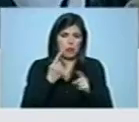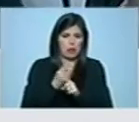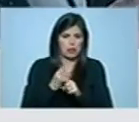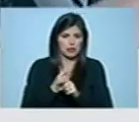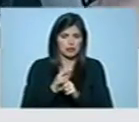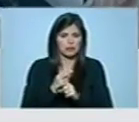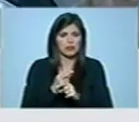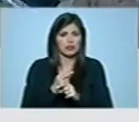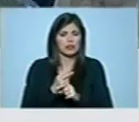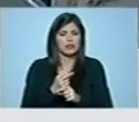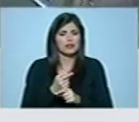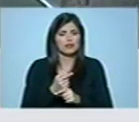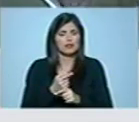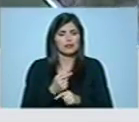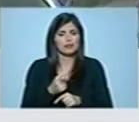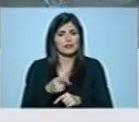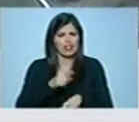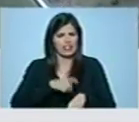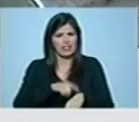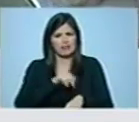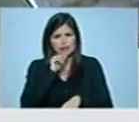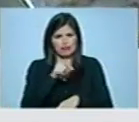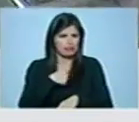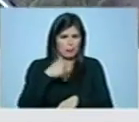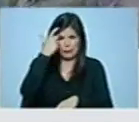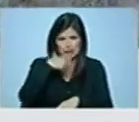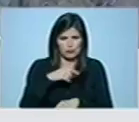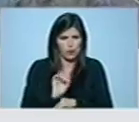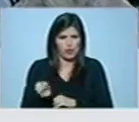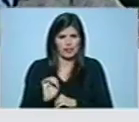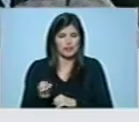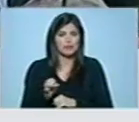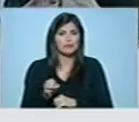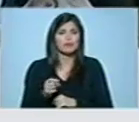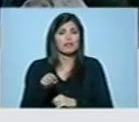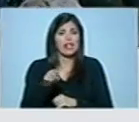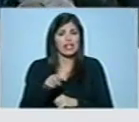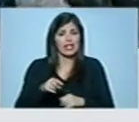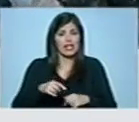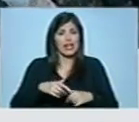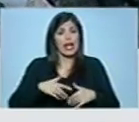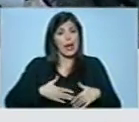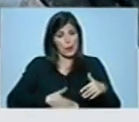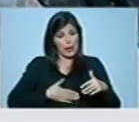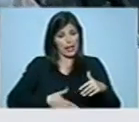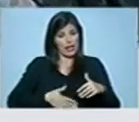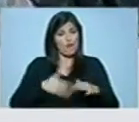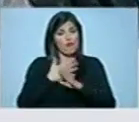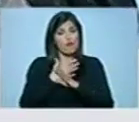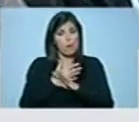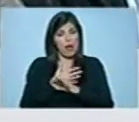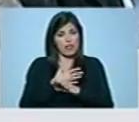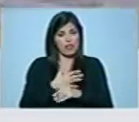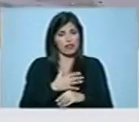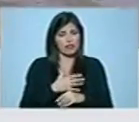Que senão vocês não têm tempo para maturar. Tê! Mas não tem, tê! Isto é barriga fumada. Menos bacalhau,